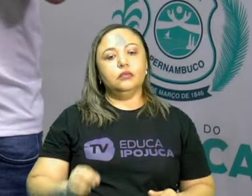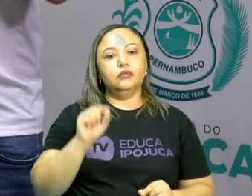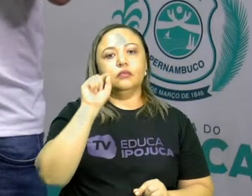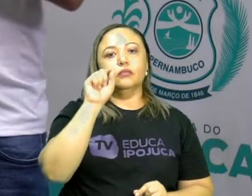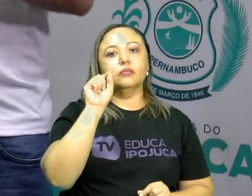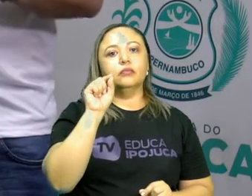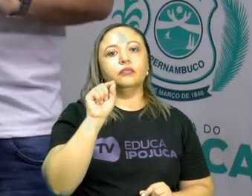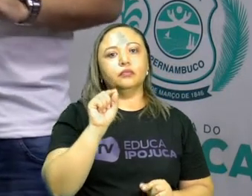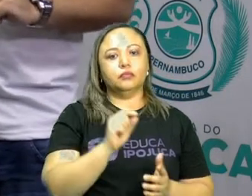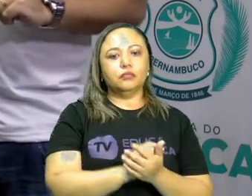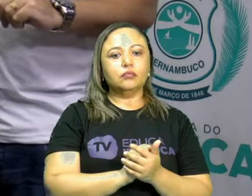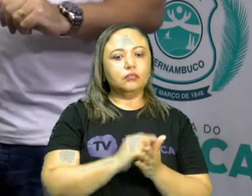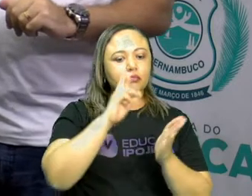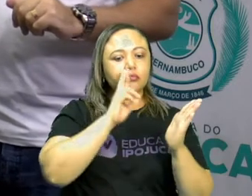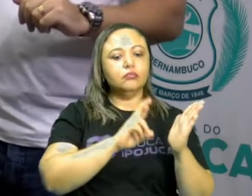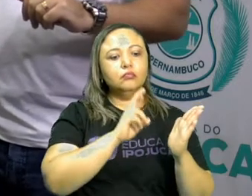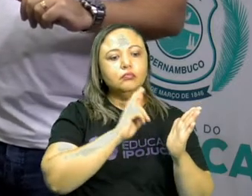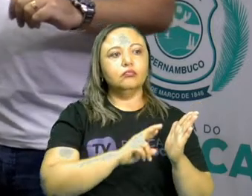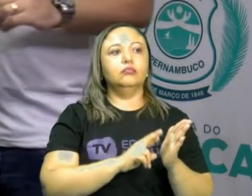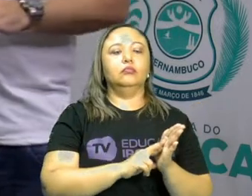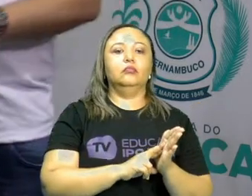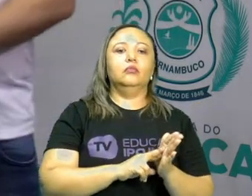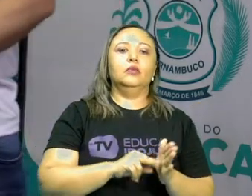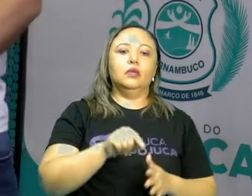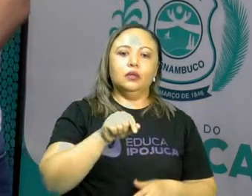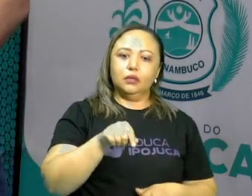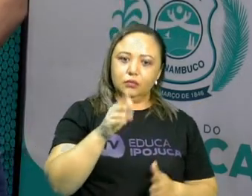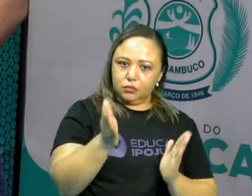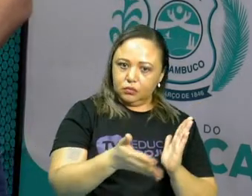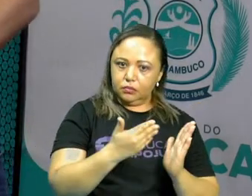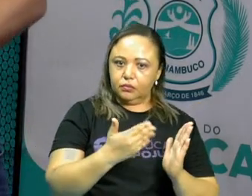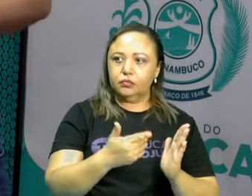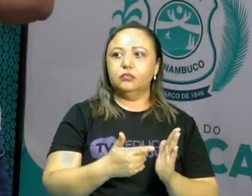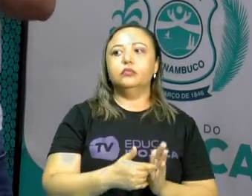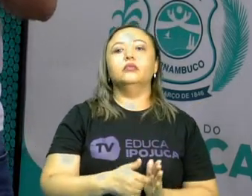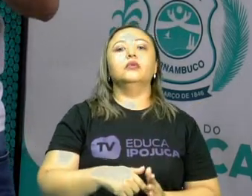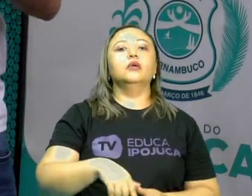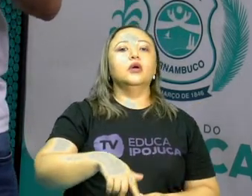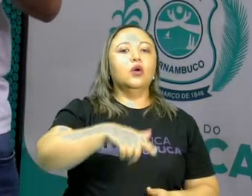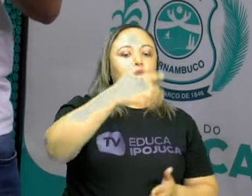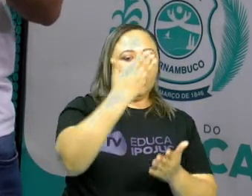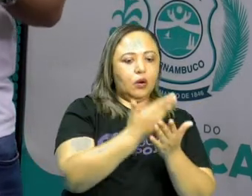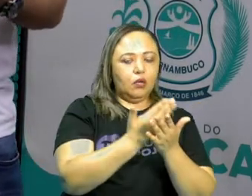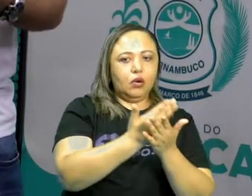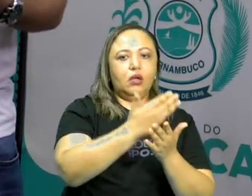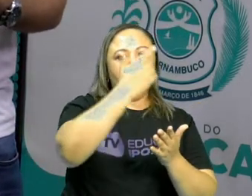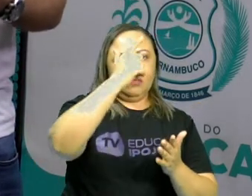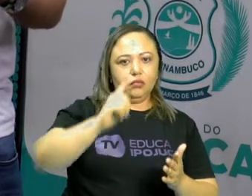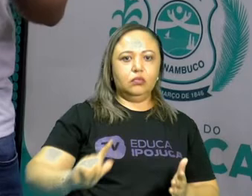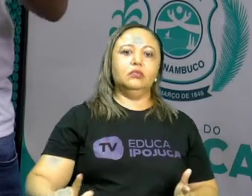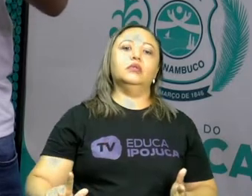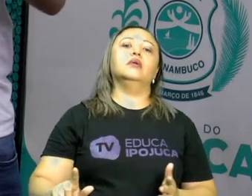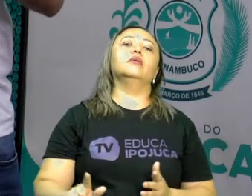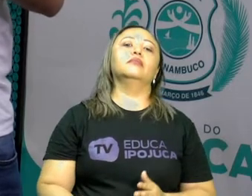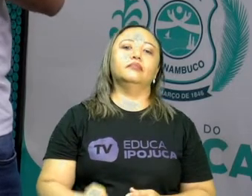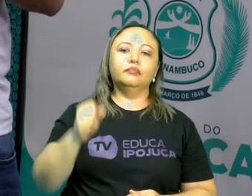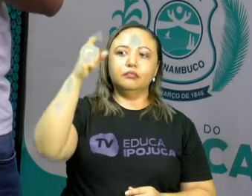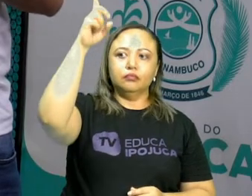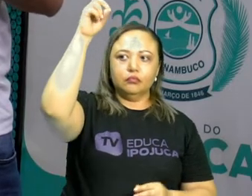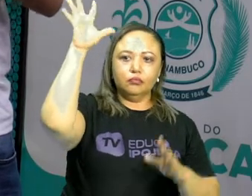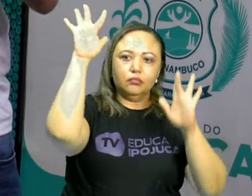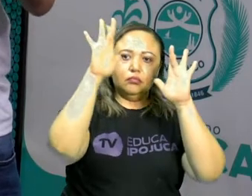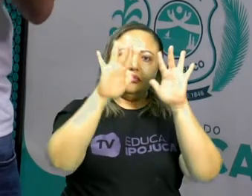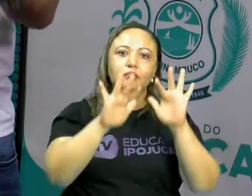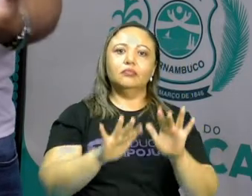na Europa então respondo aí no seu caderno e nós nos vemos na próxima aula fique com